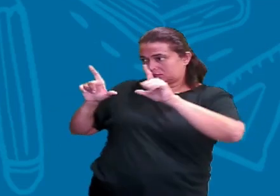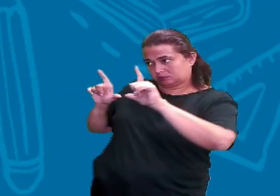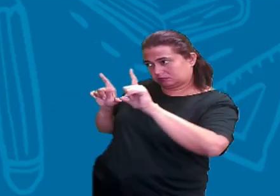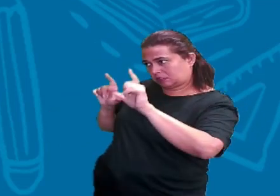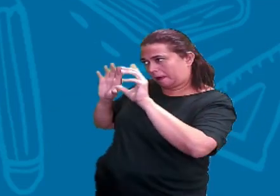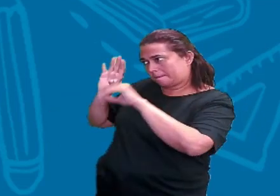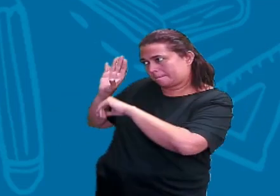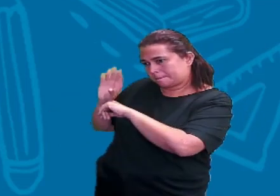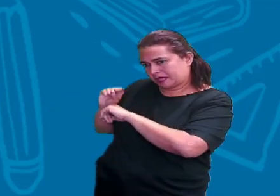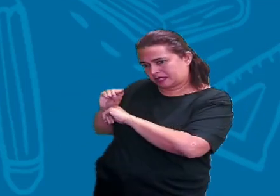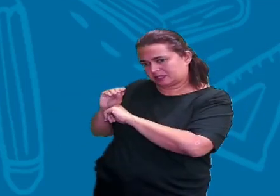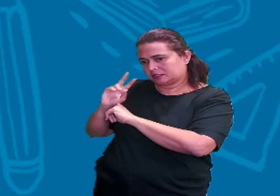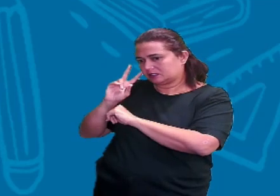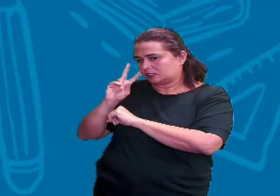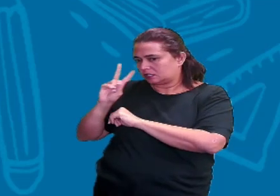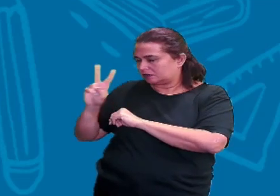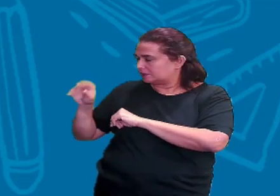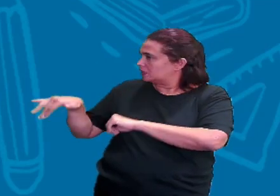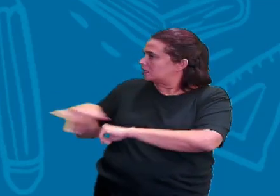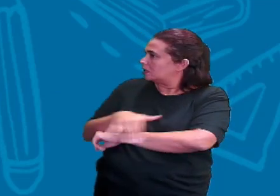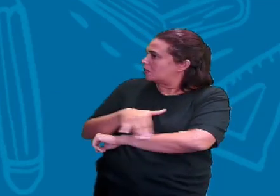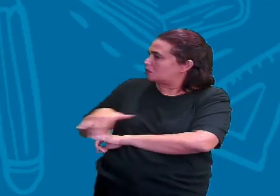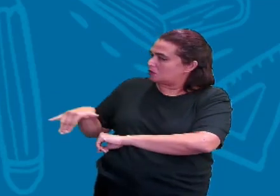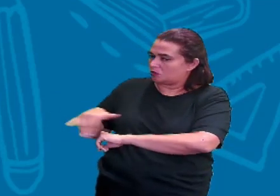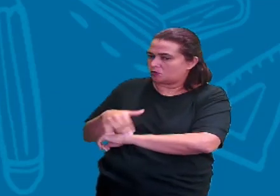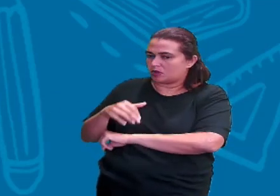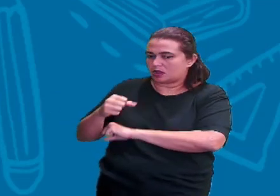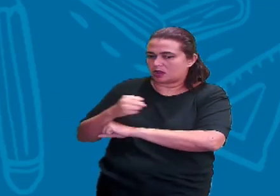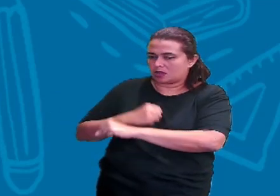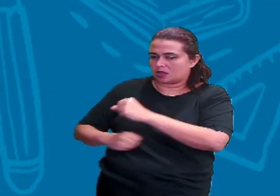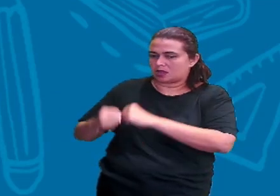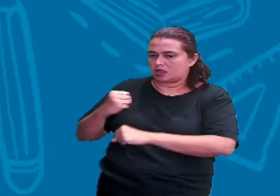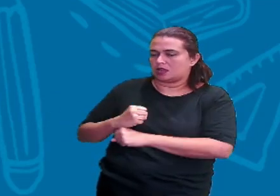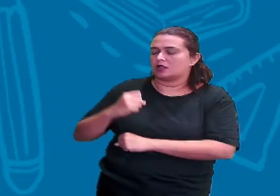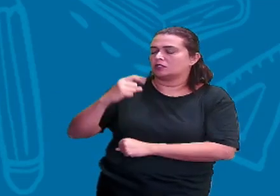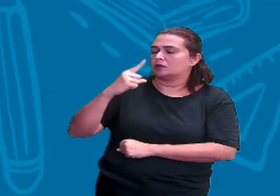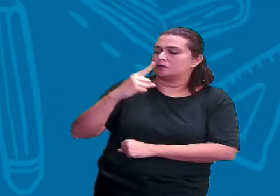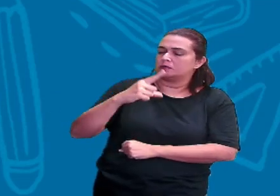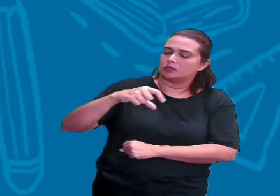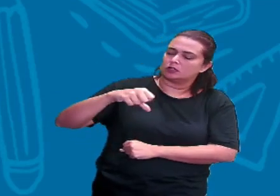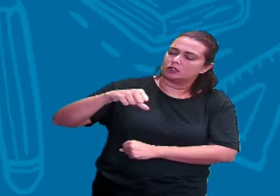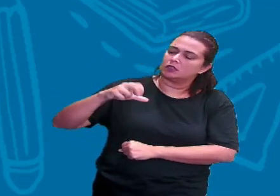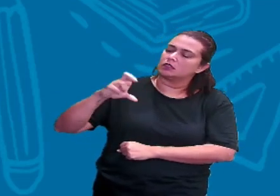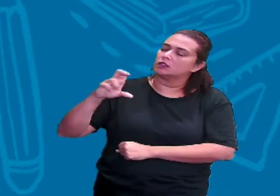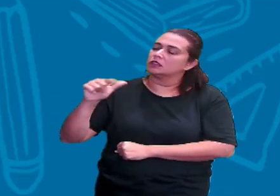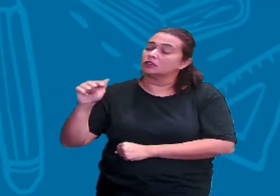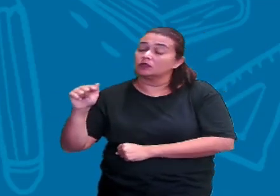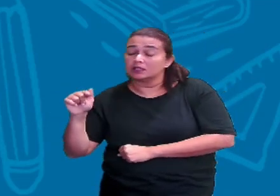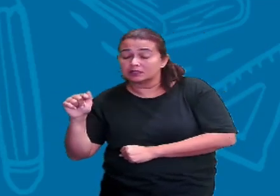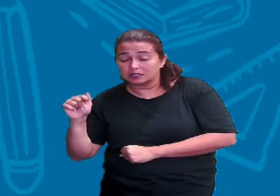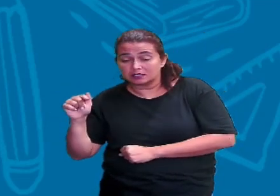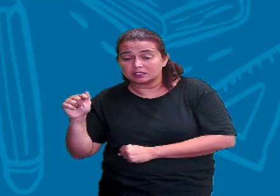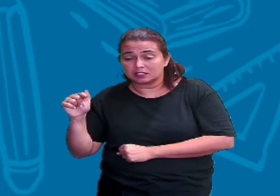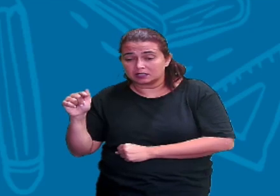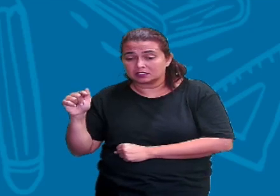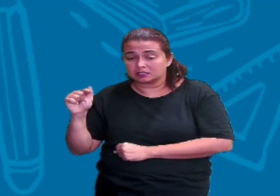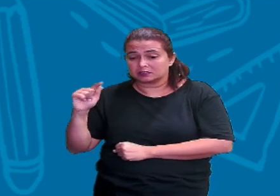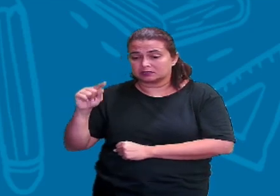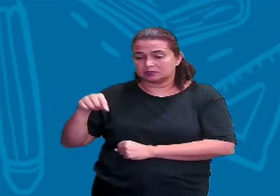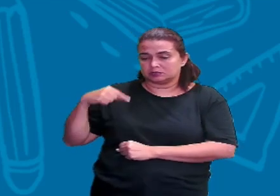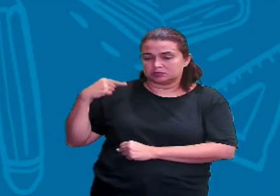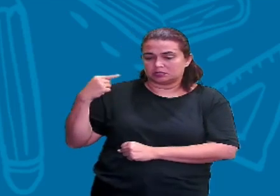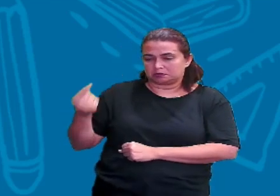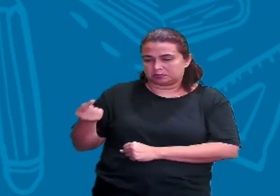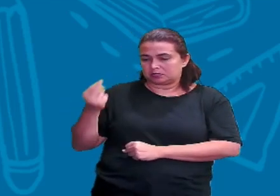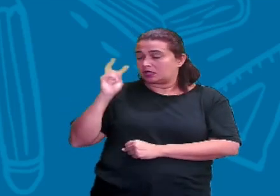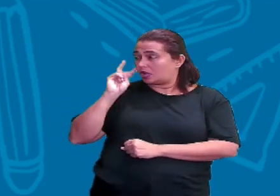da igreja, mas aí a gente já vê que foi em 1957, então 57 anos depois da primeira foto, e a gente